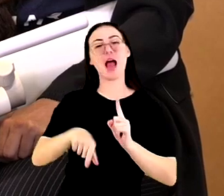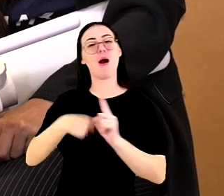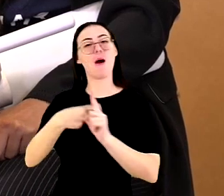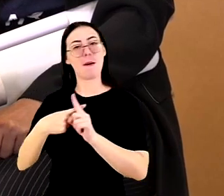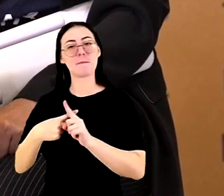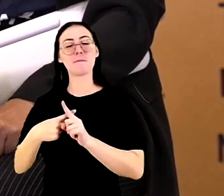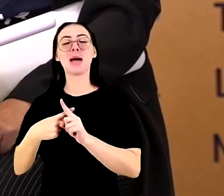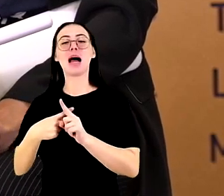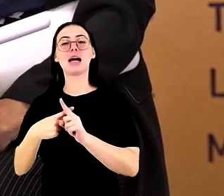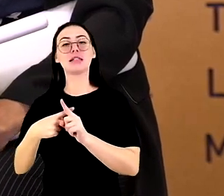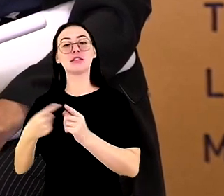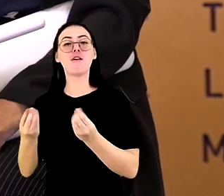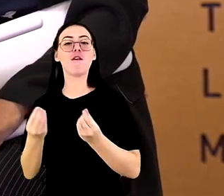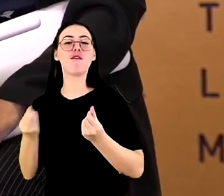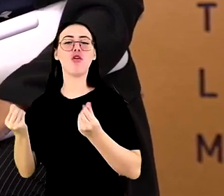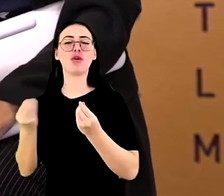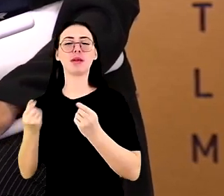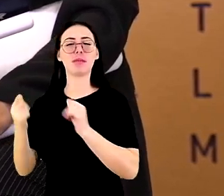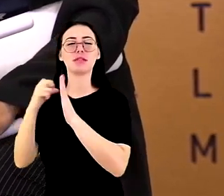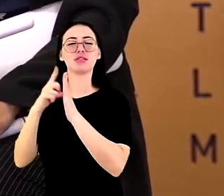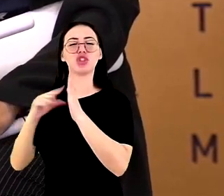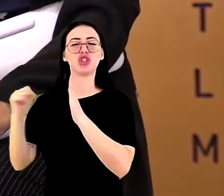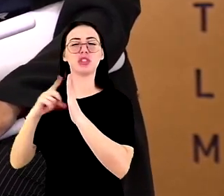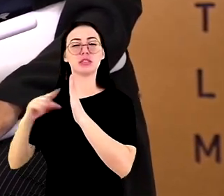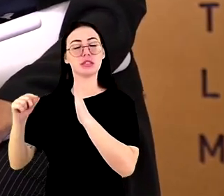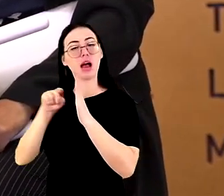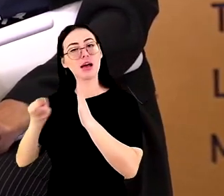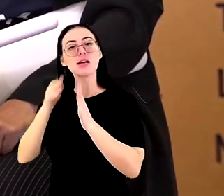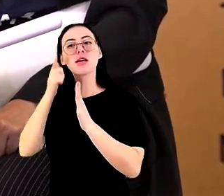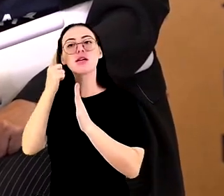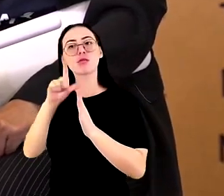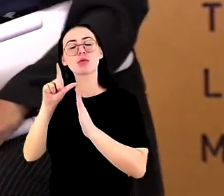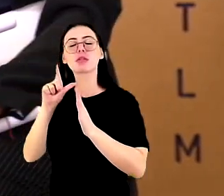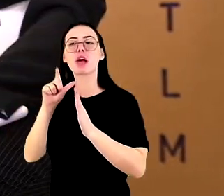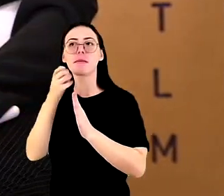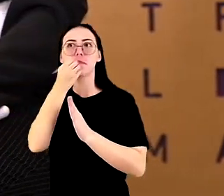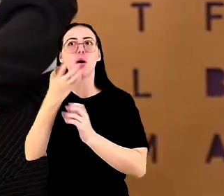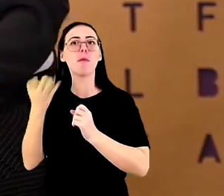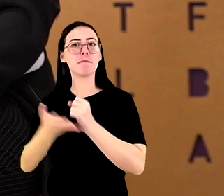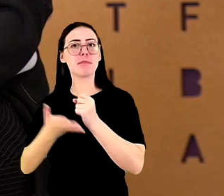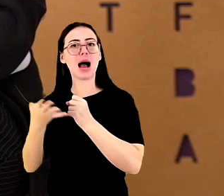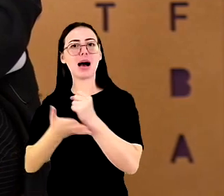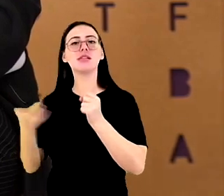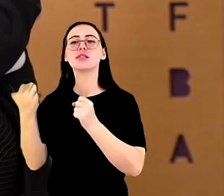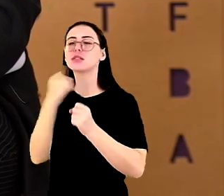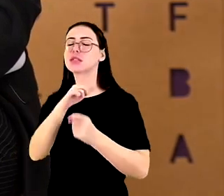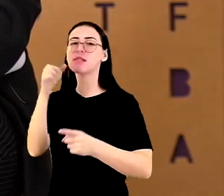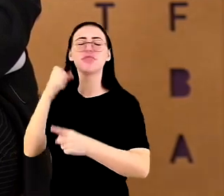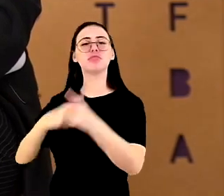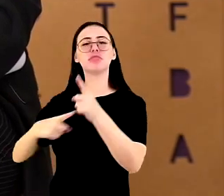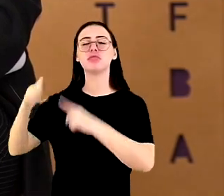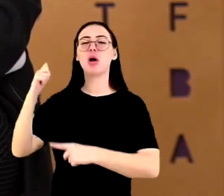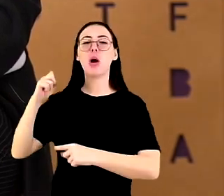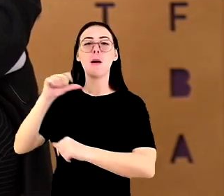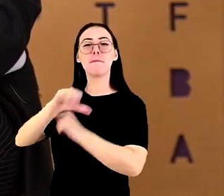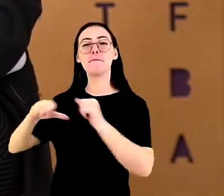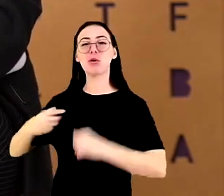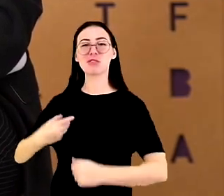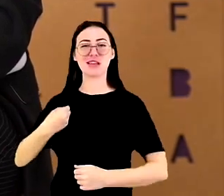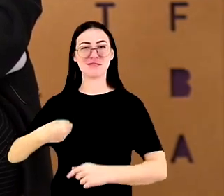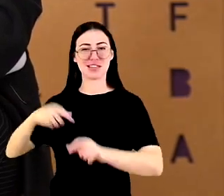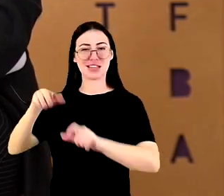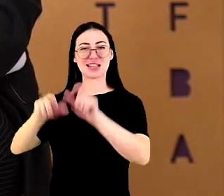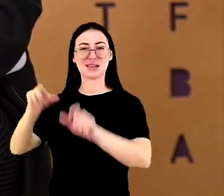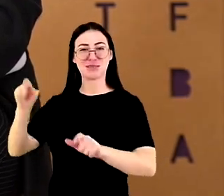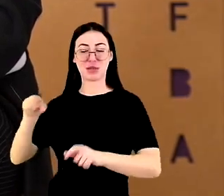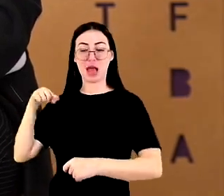pode definitivamente transformar a vida das pessoas. Bom, então nascemos no meio da pandemia, mas está tudo bem, porque a gente já seria